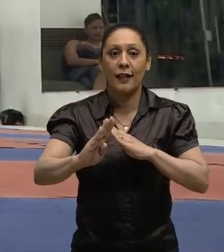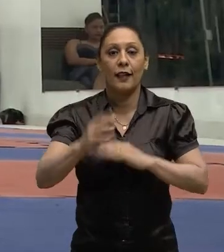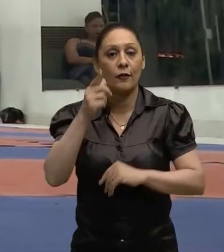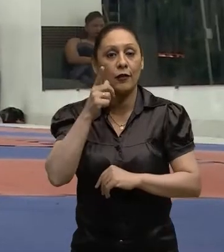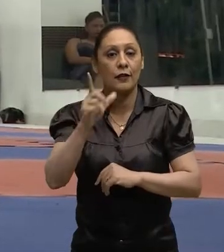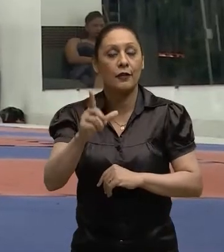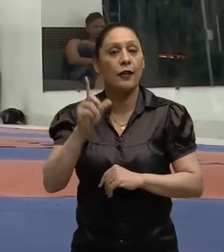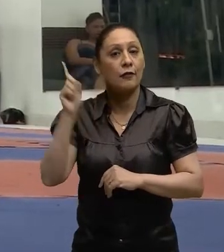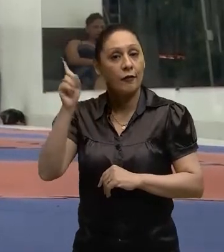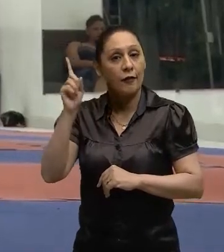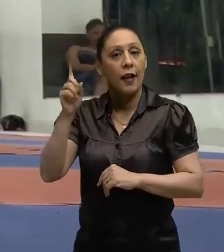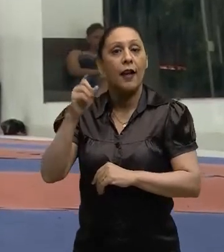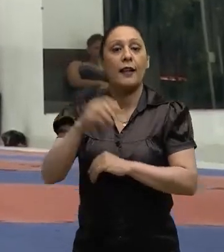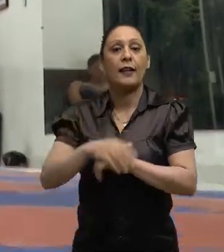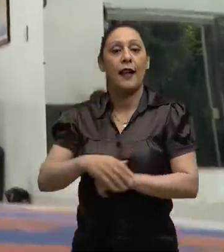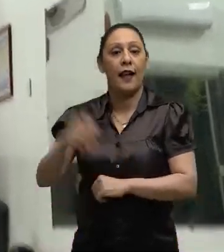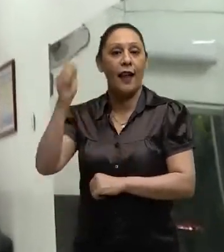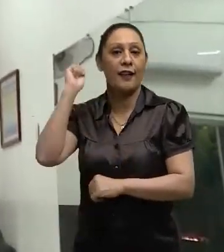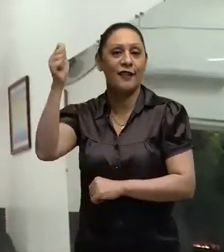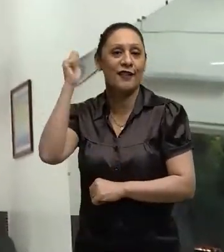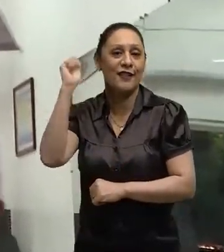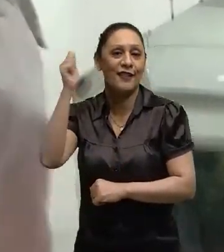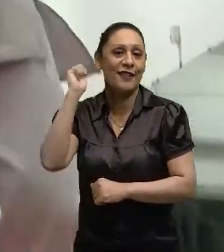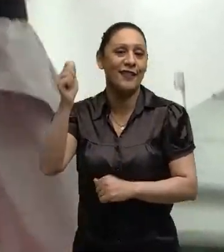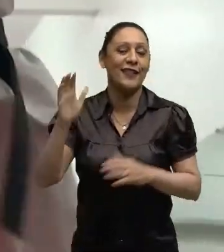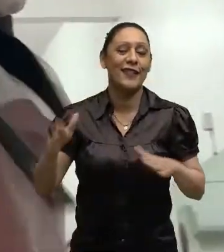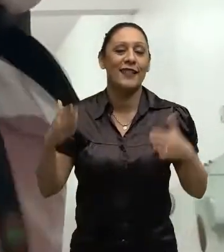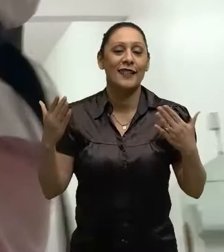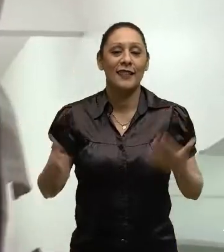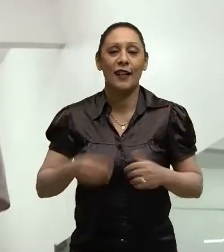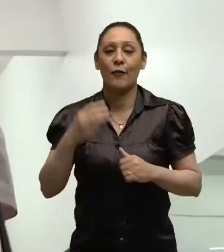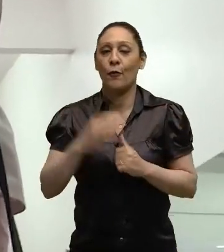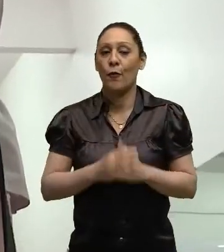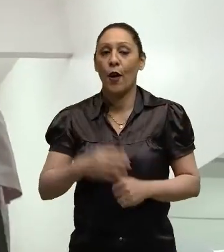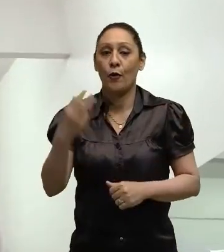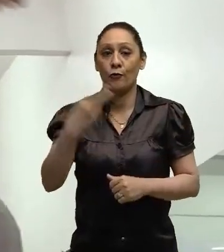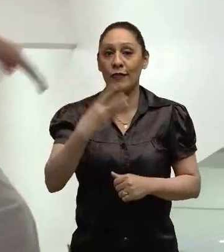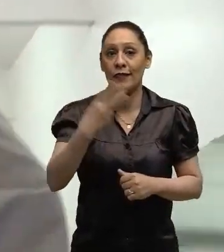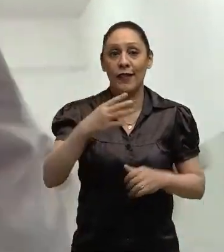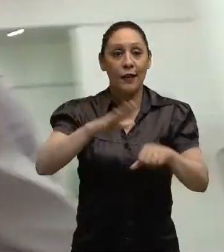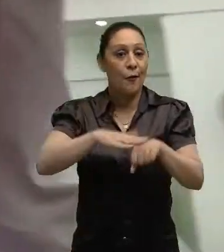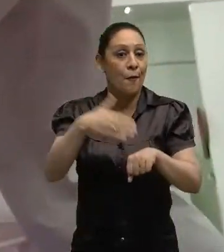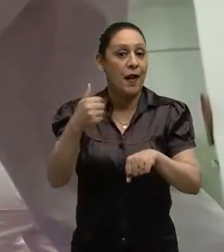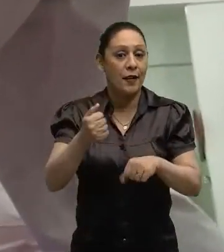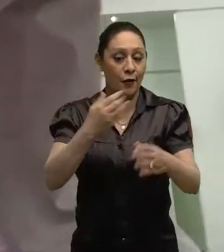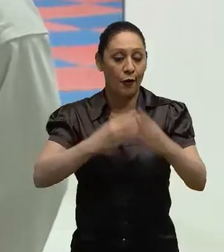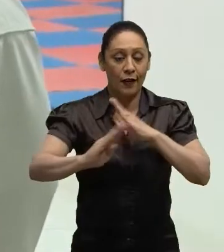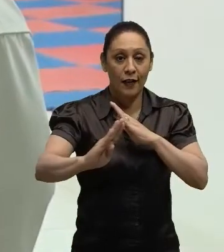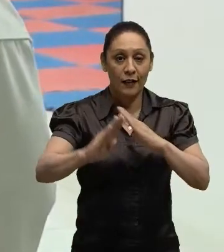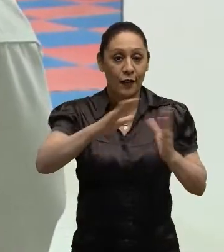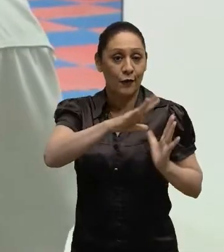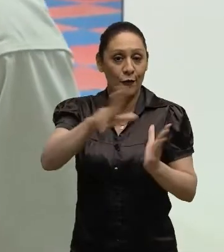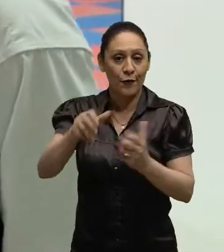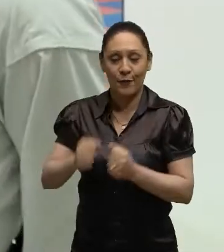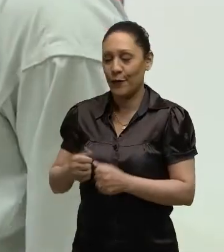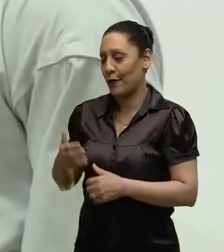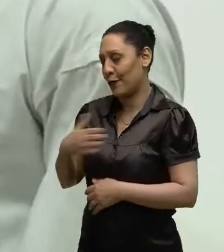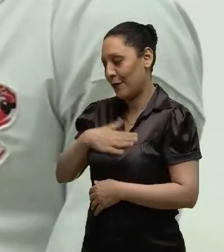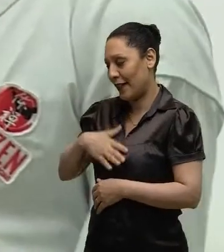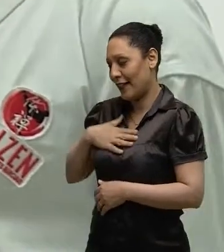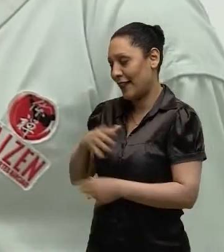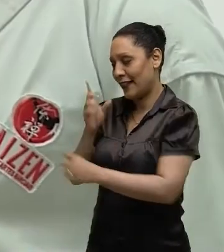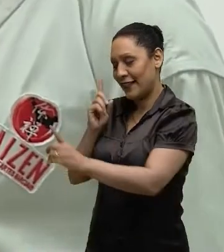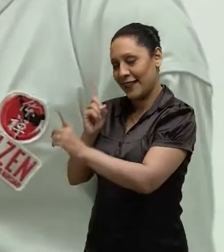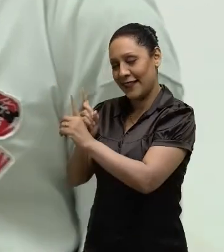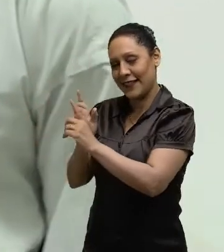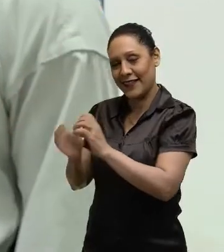isso lá na Argentina, né? Na sua categoria. É o terceiro melhor kata do mundo. Prazer enorme estar aqui contigo mais uma